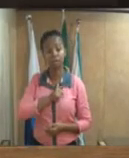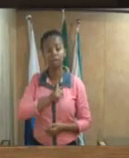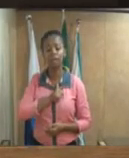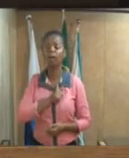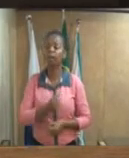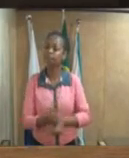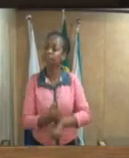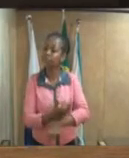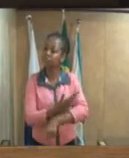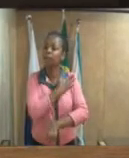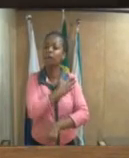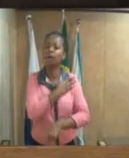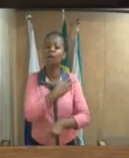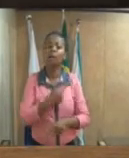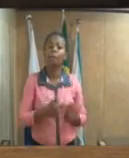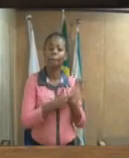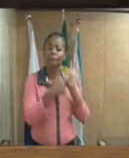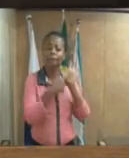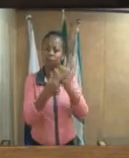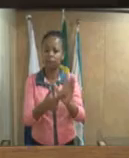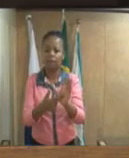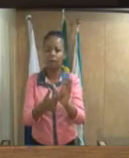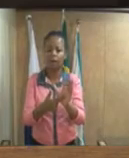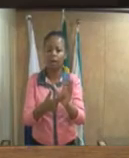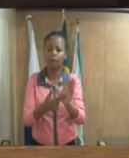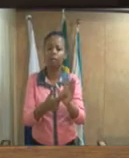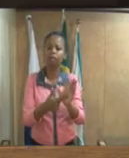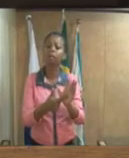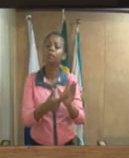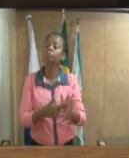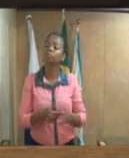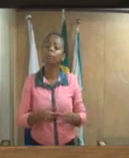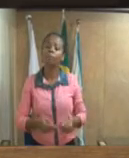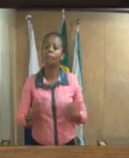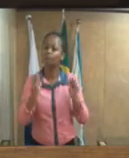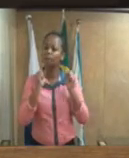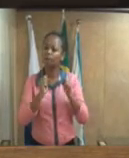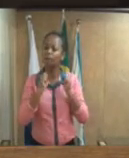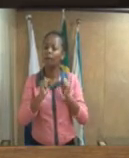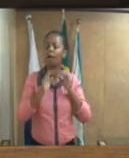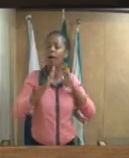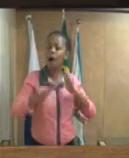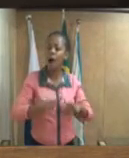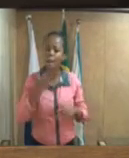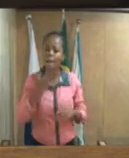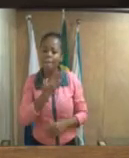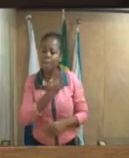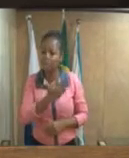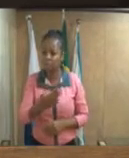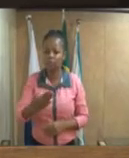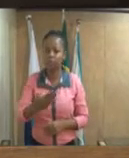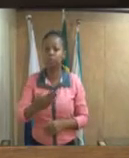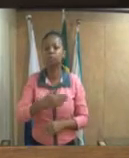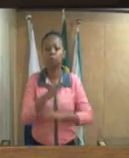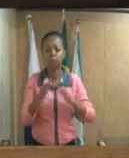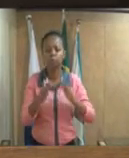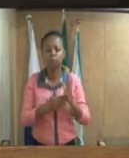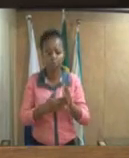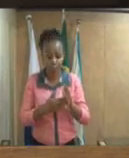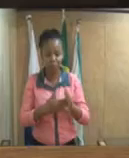aí, para oferecer celeridade ao pedido, colocar o pedido,